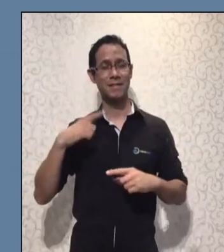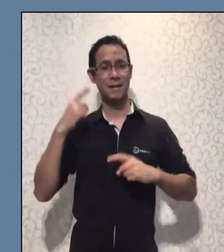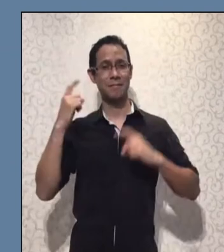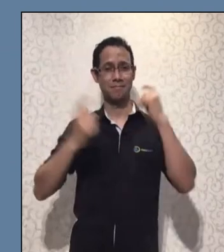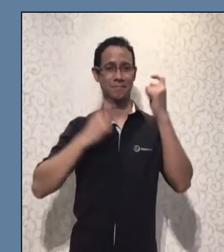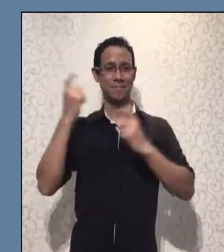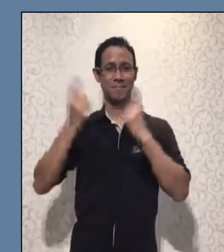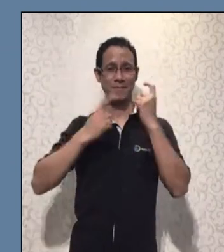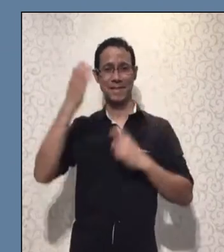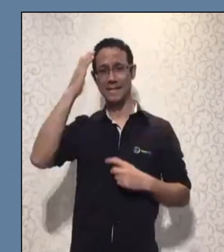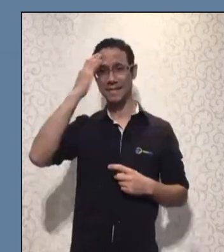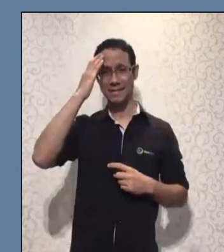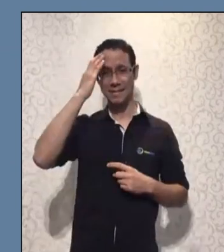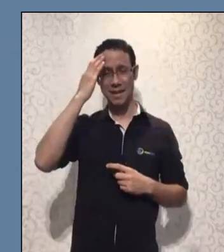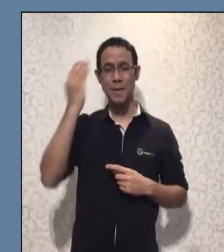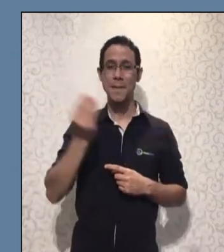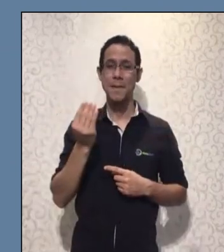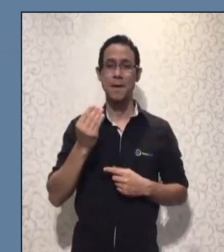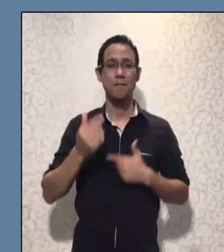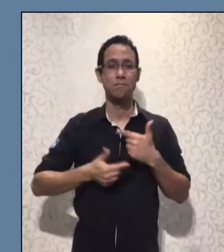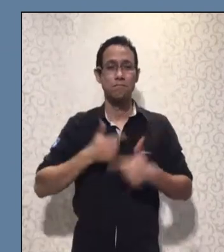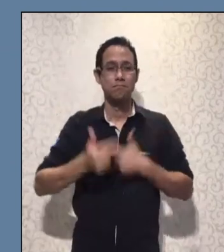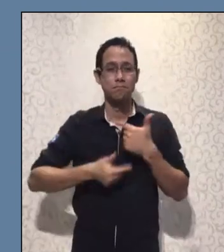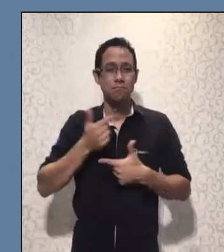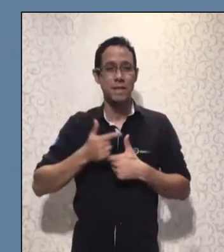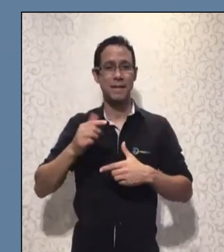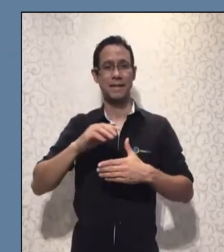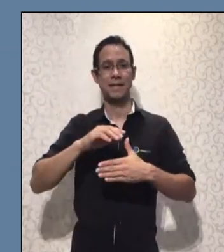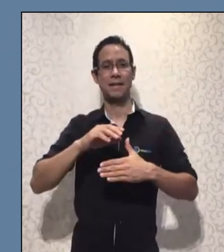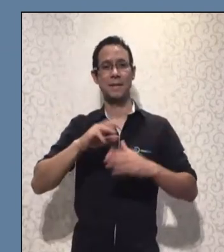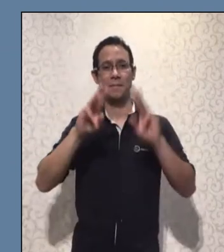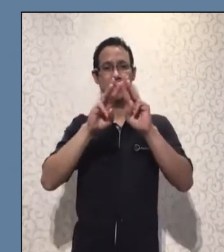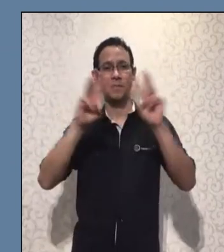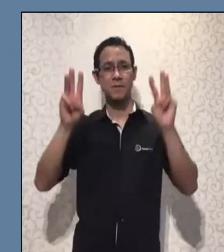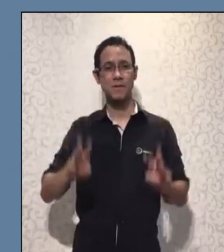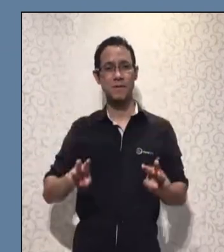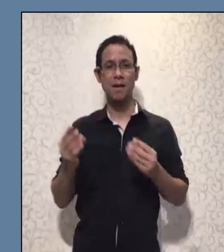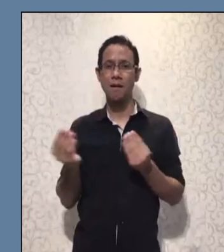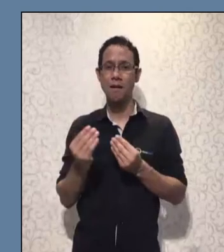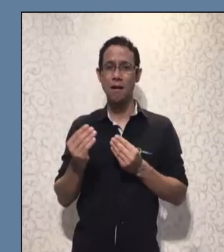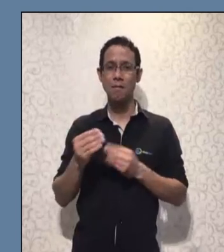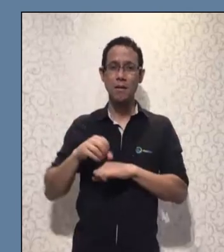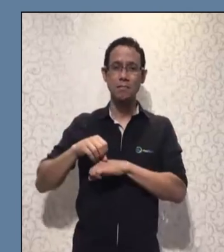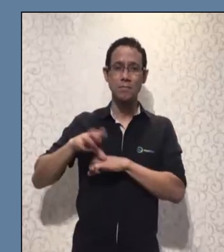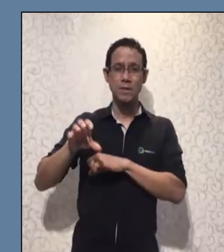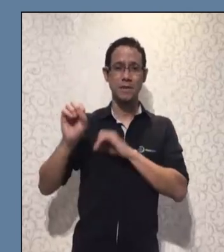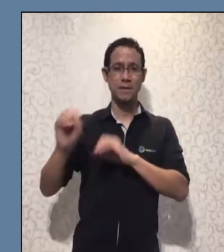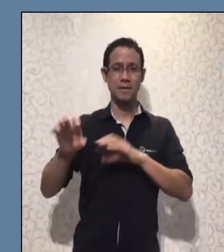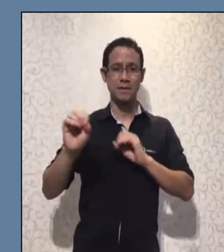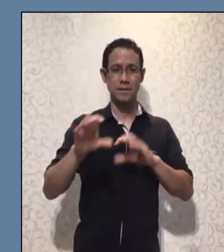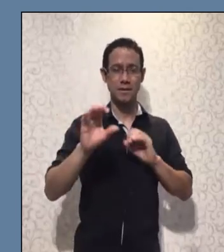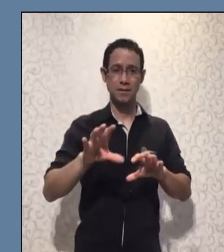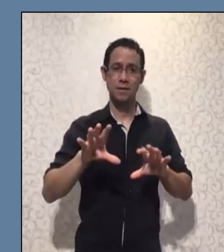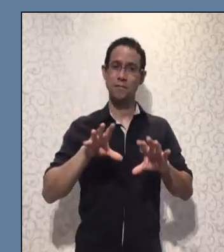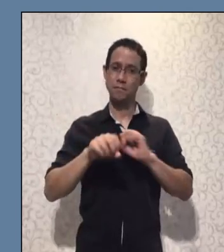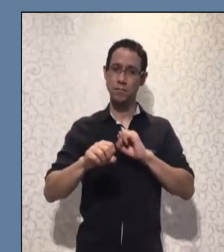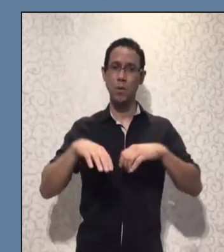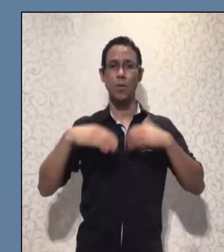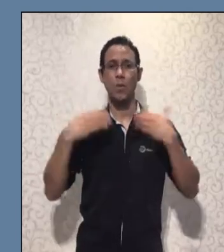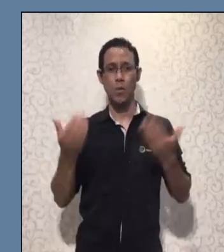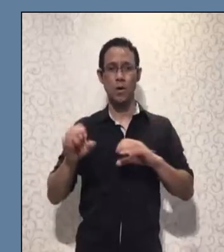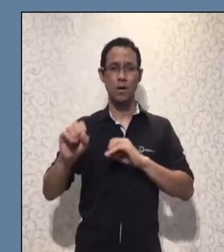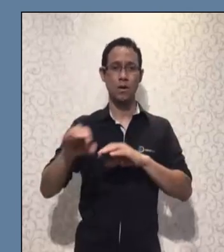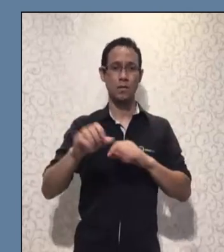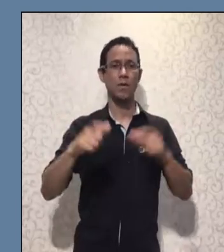esse protagonismo dos museus em relação ao campo da educação, né, da educação seja formal, seja da ação educativa no espaço